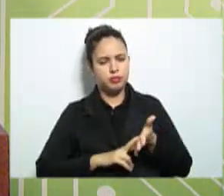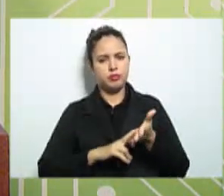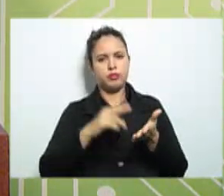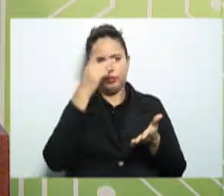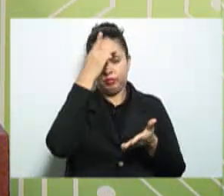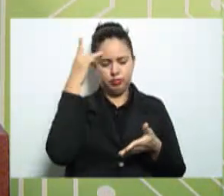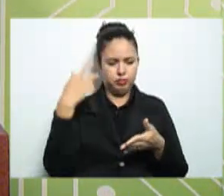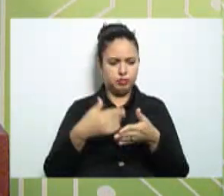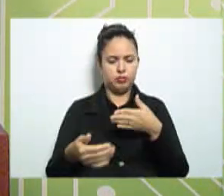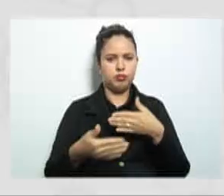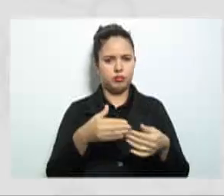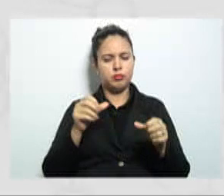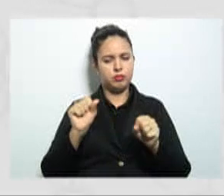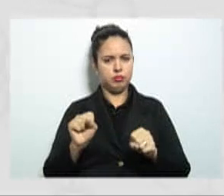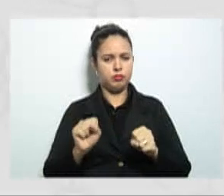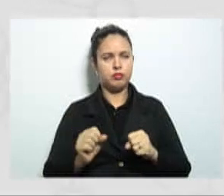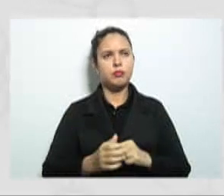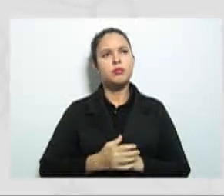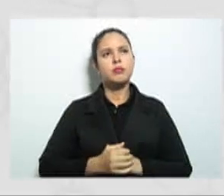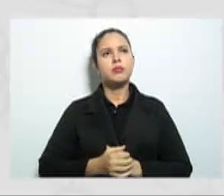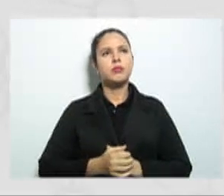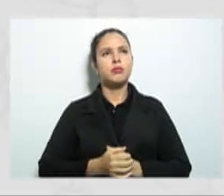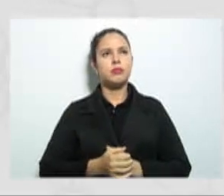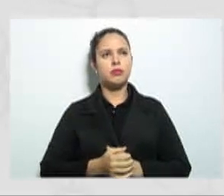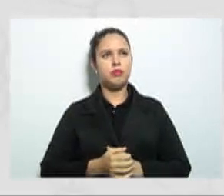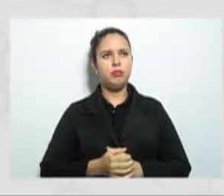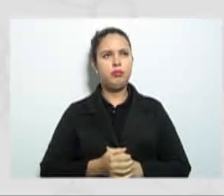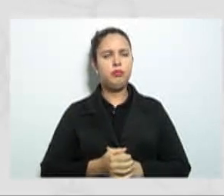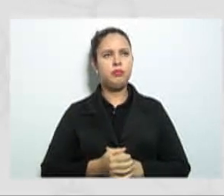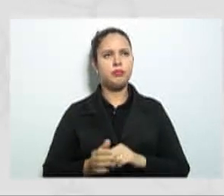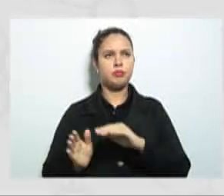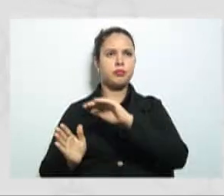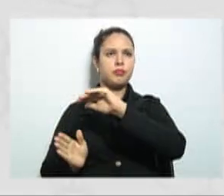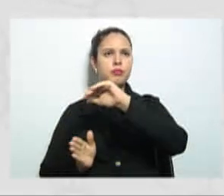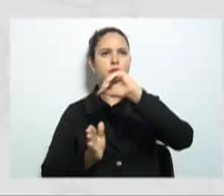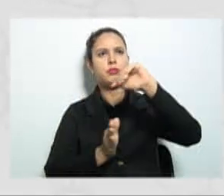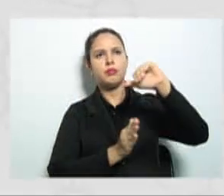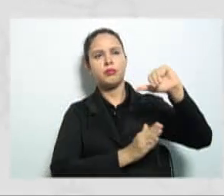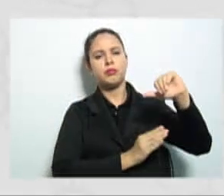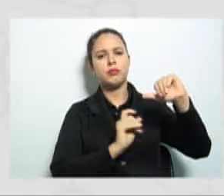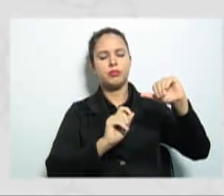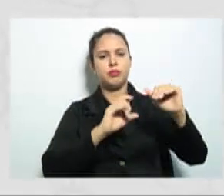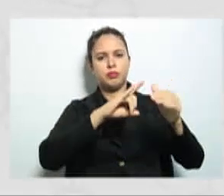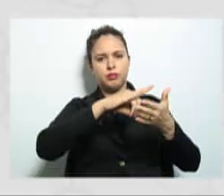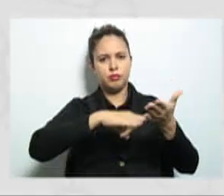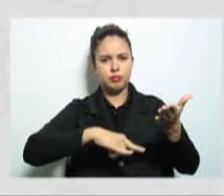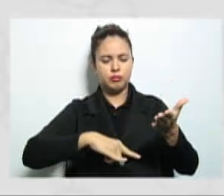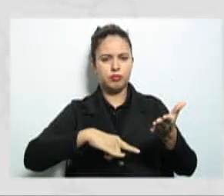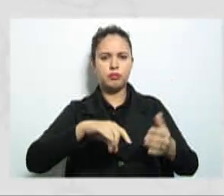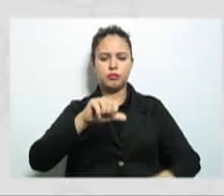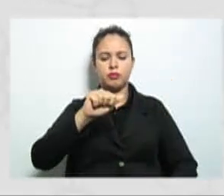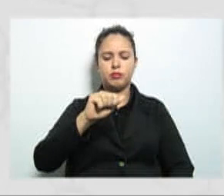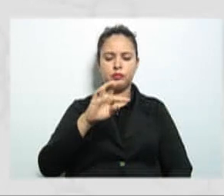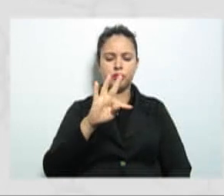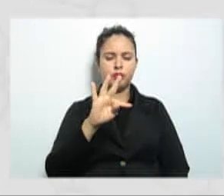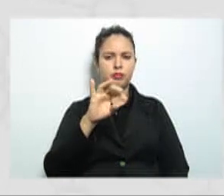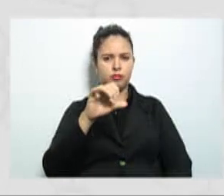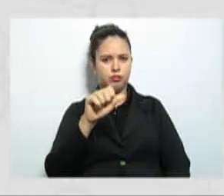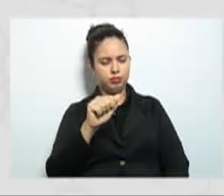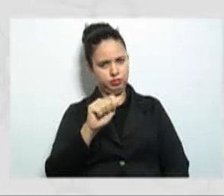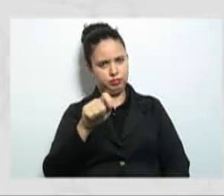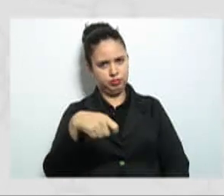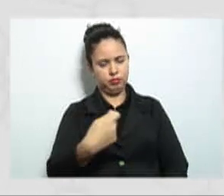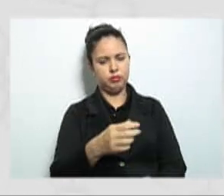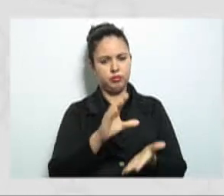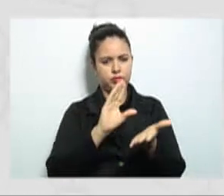requerimento. Próximo documento que nós estudamos é a ata. A ata é o registro em que se